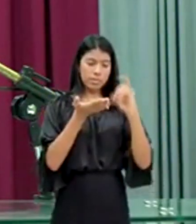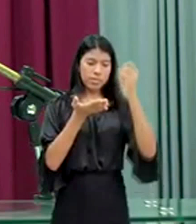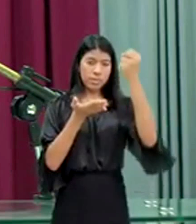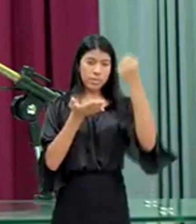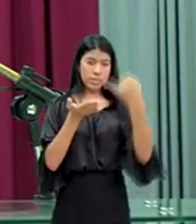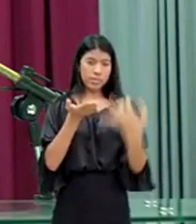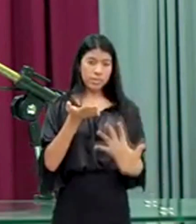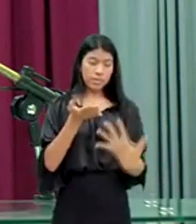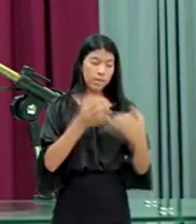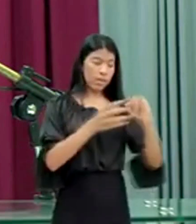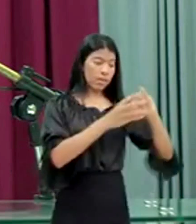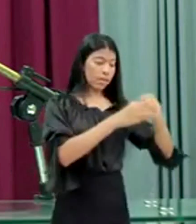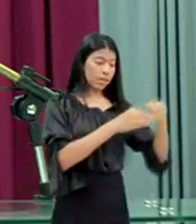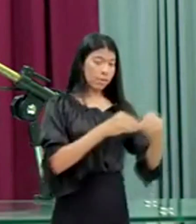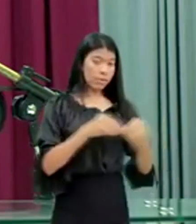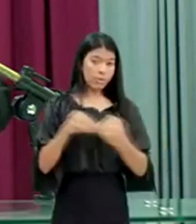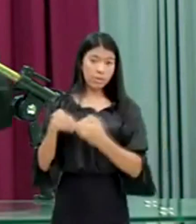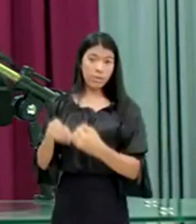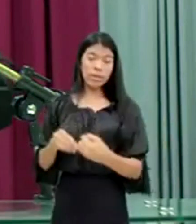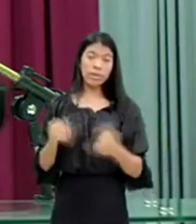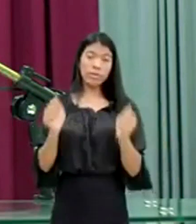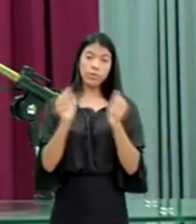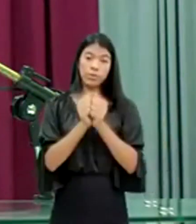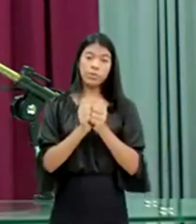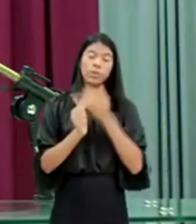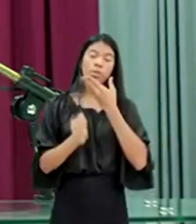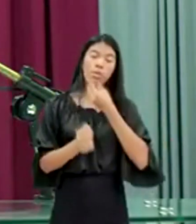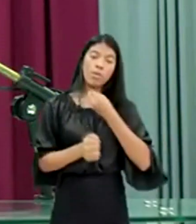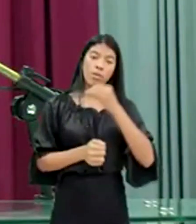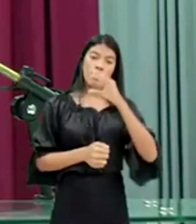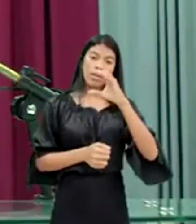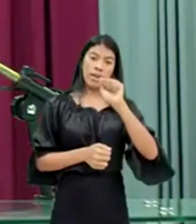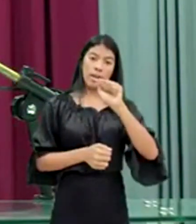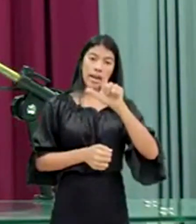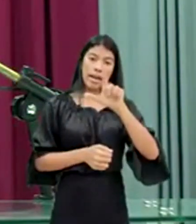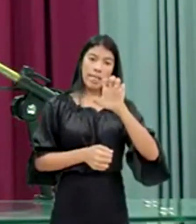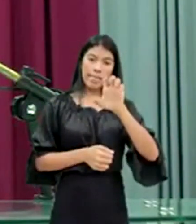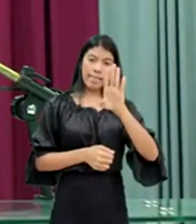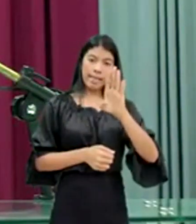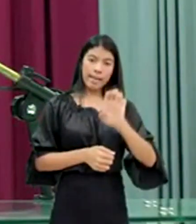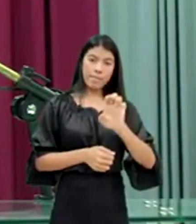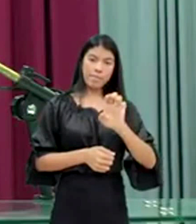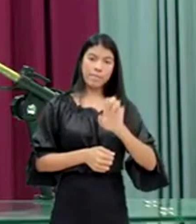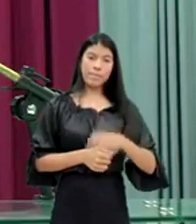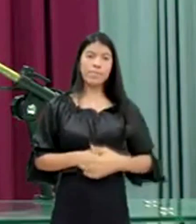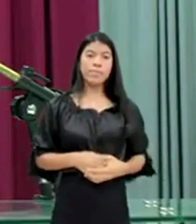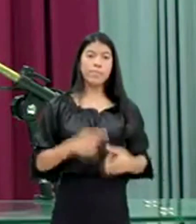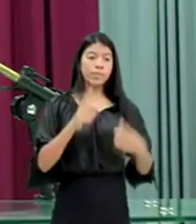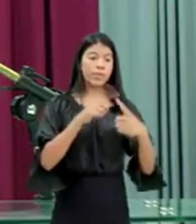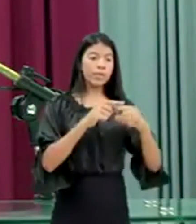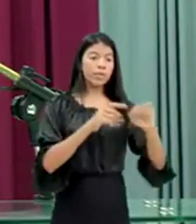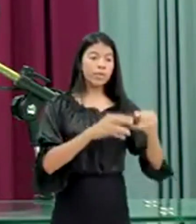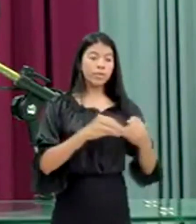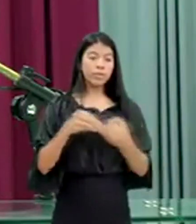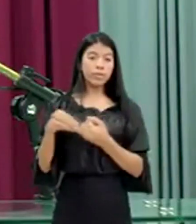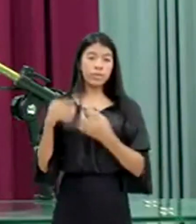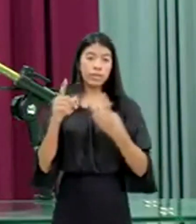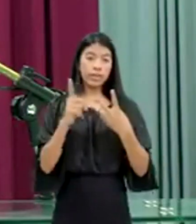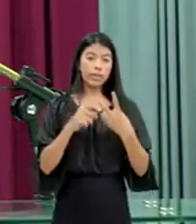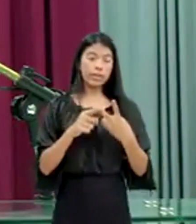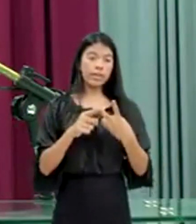que Josué e Calebe falaram ao povo. Josué e Calebe disseram: